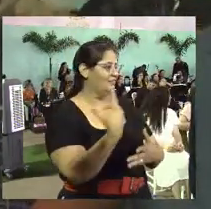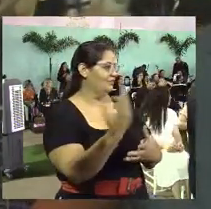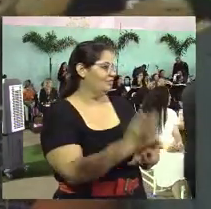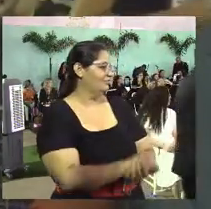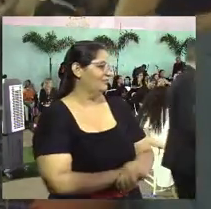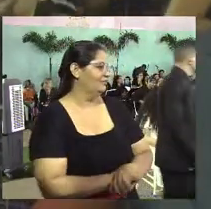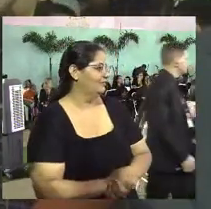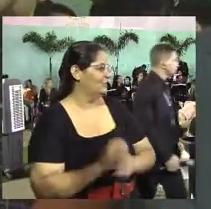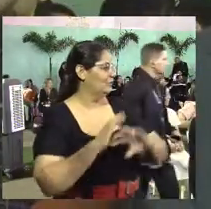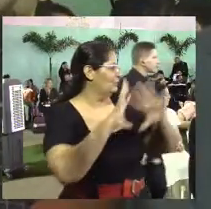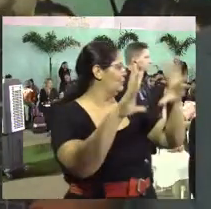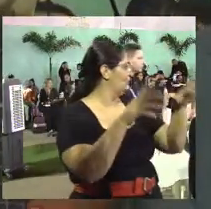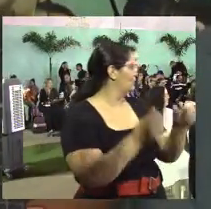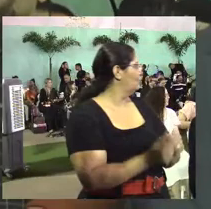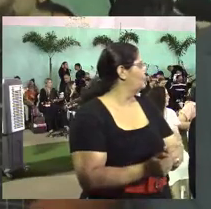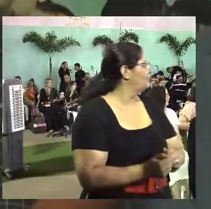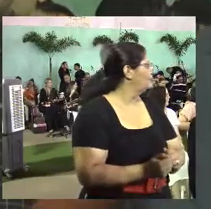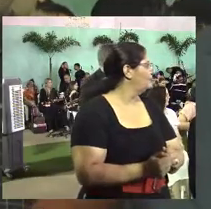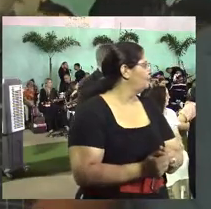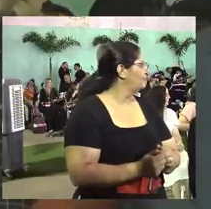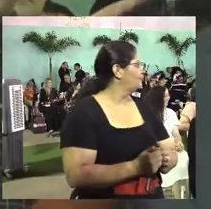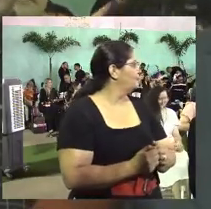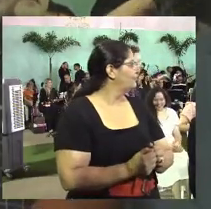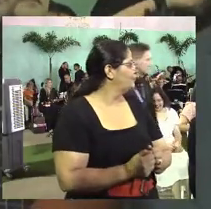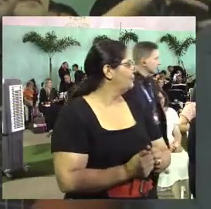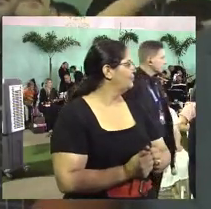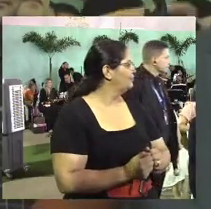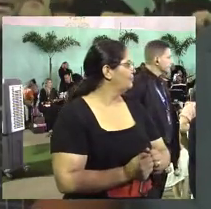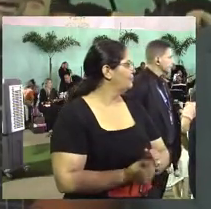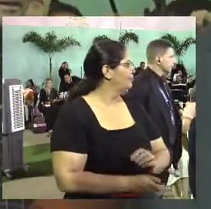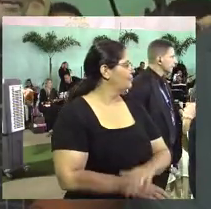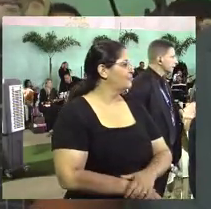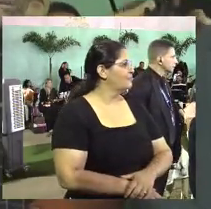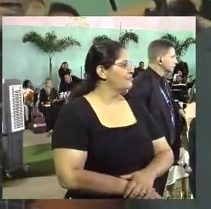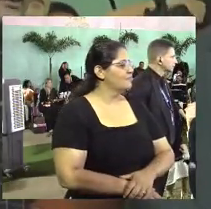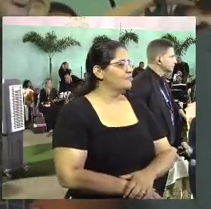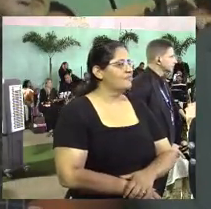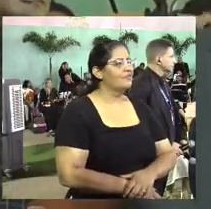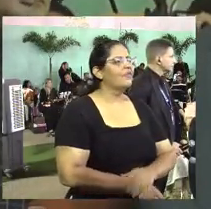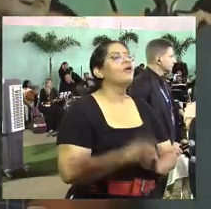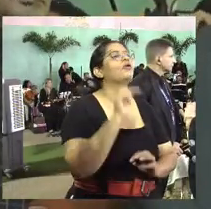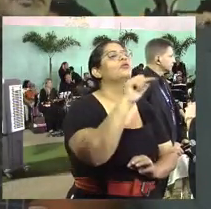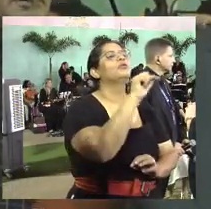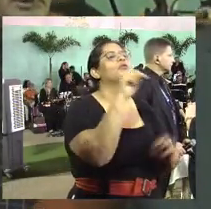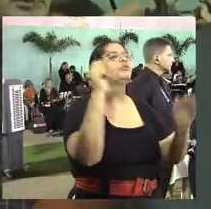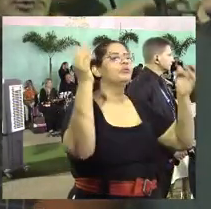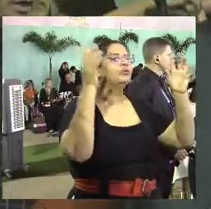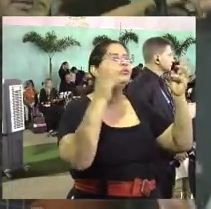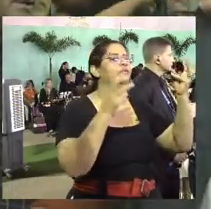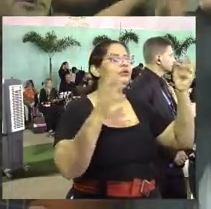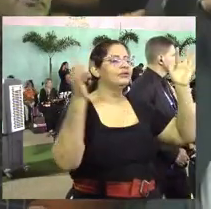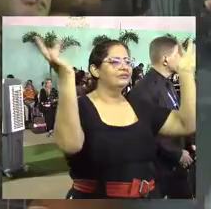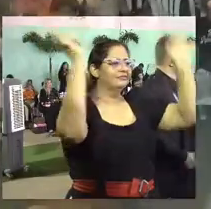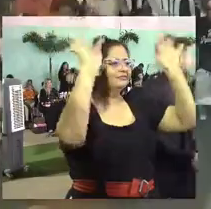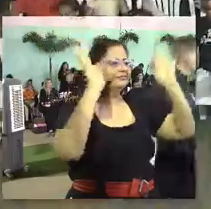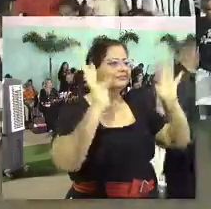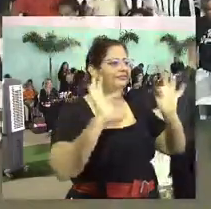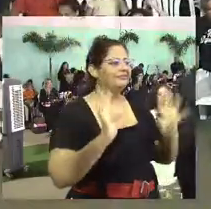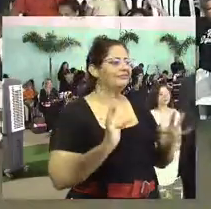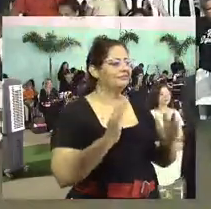Quero agradecer é um nome conhecidíssimo de todos Quantos estão felizes pela presença dele